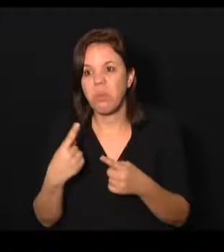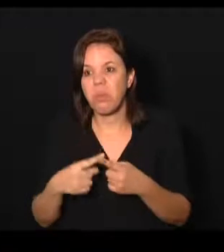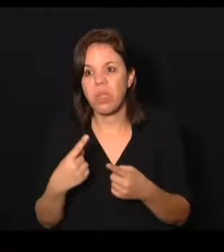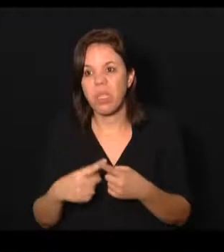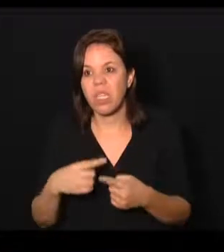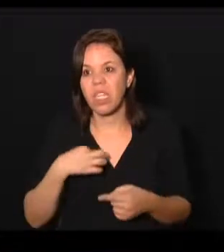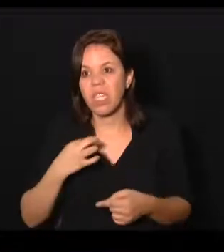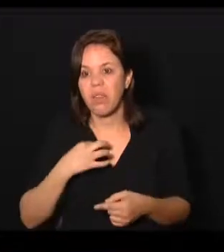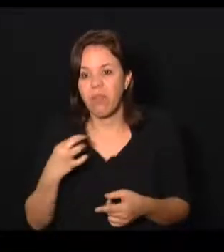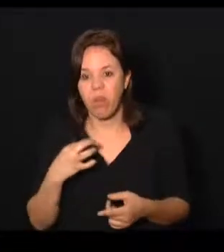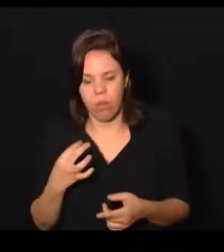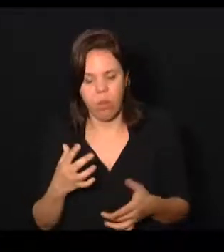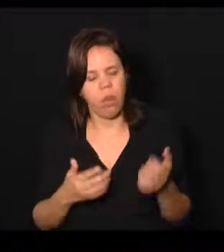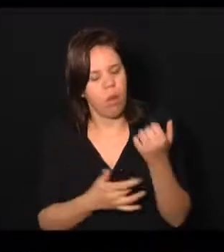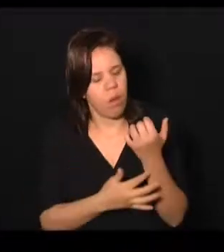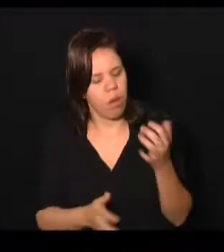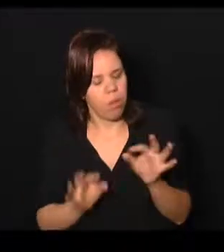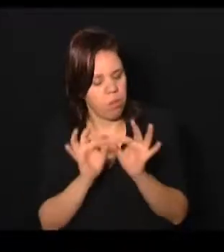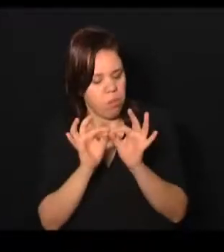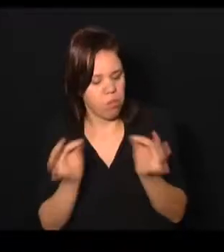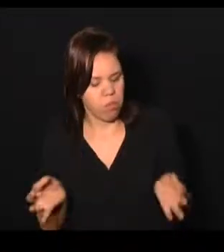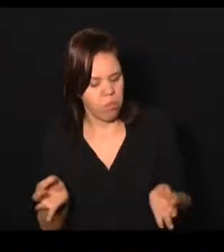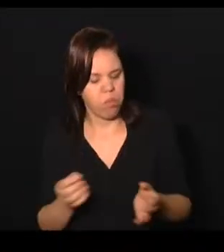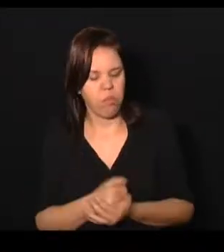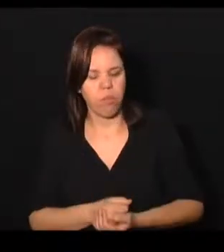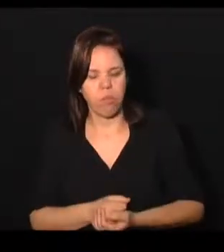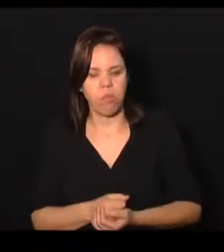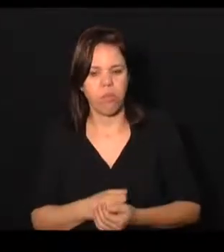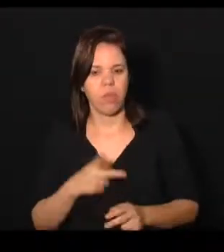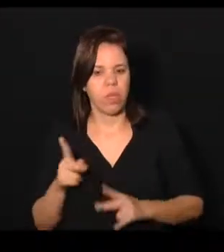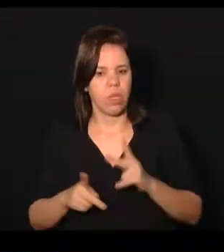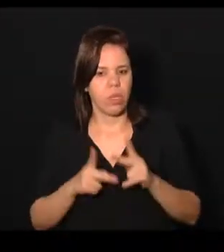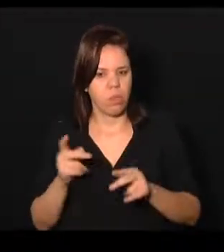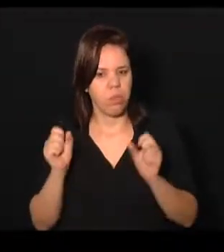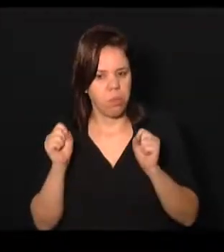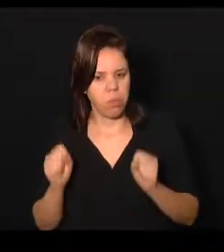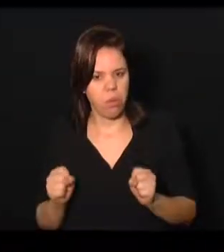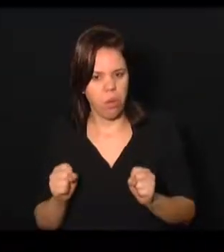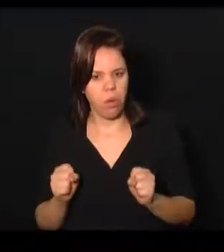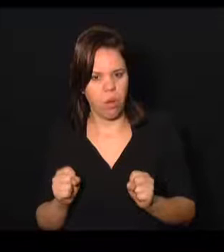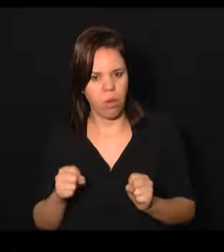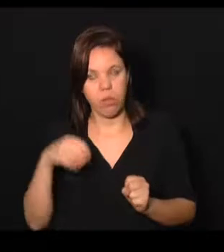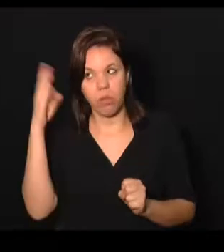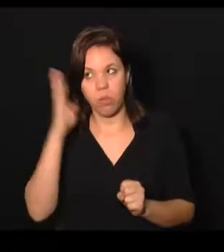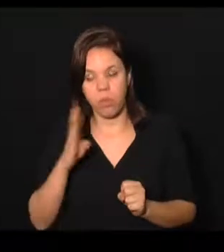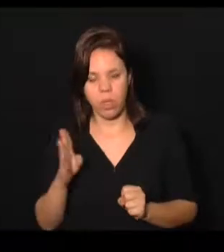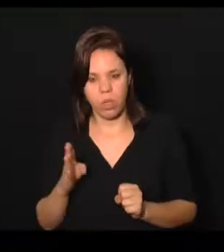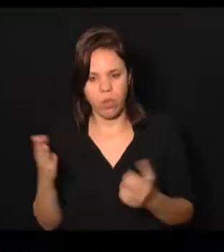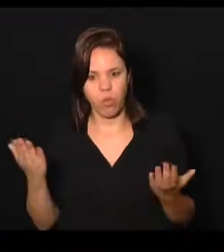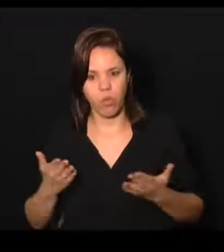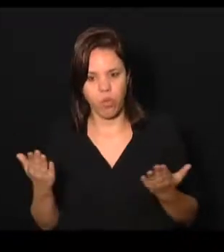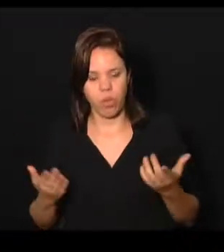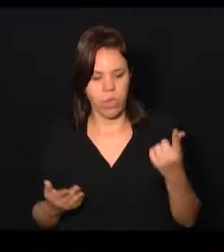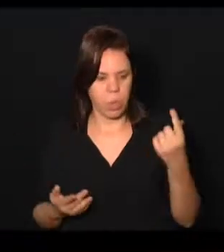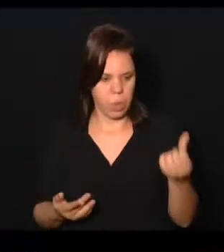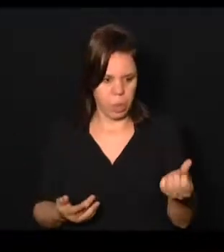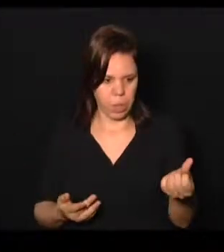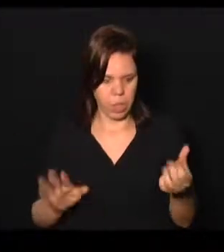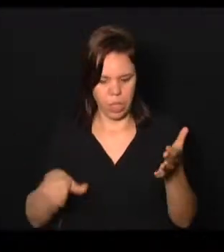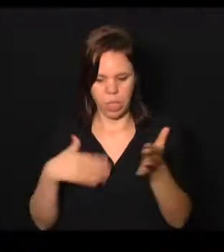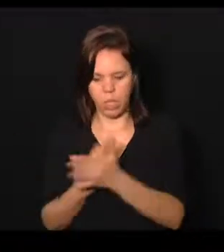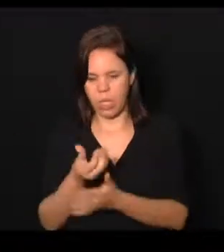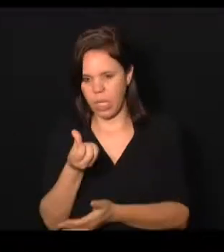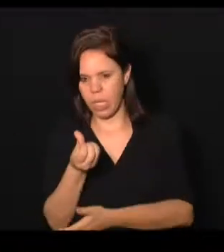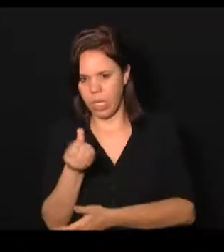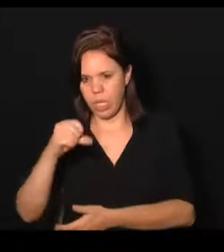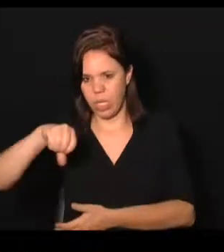sangue é um ato simples. As pessoas que podem doar sangue no Brasil hoje são de 16 a